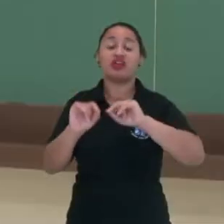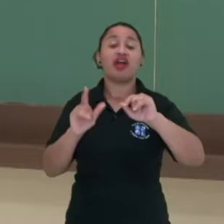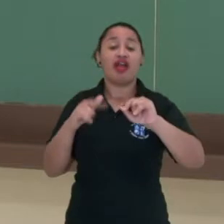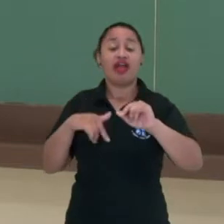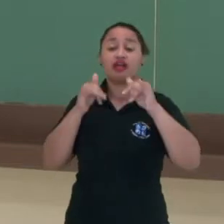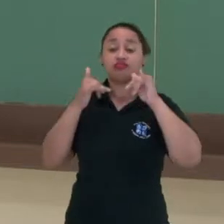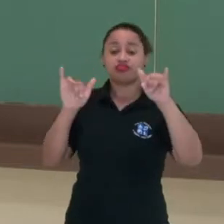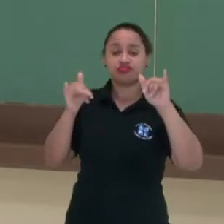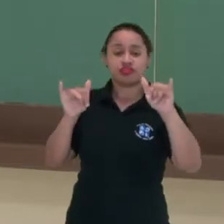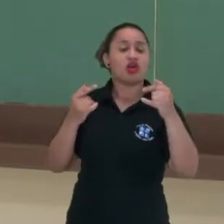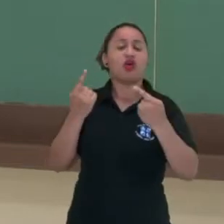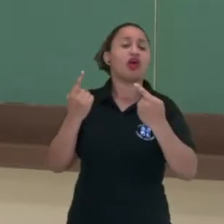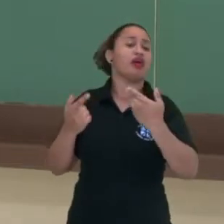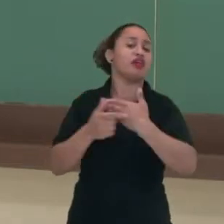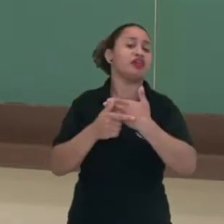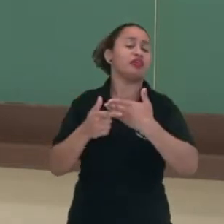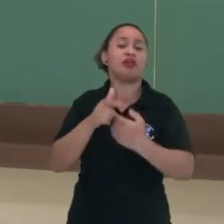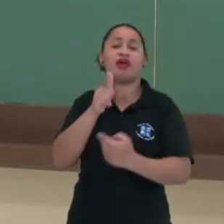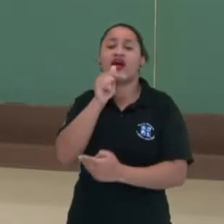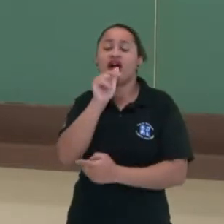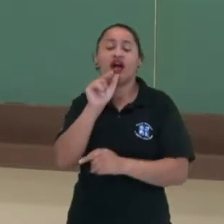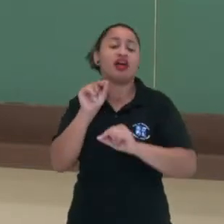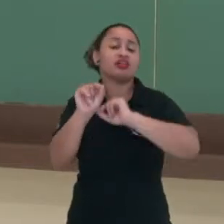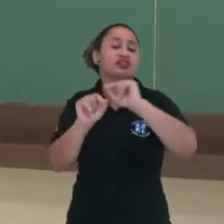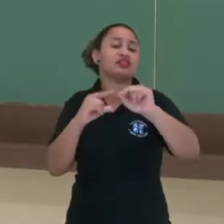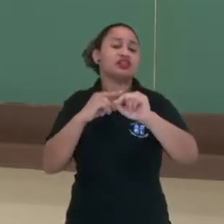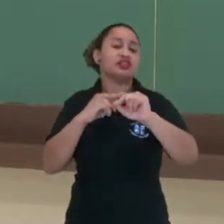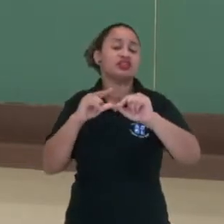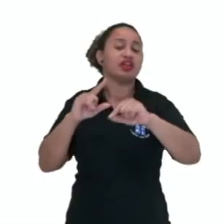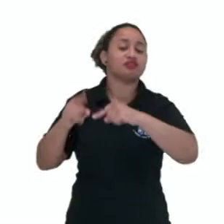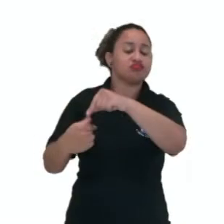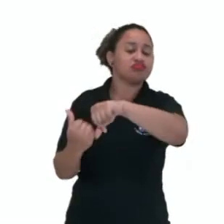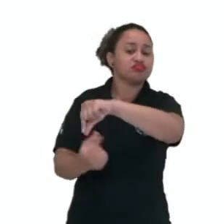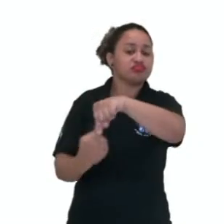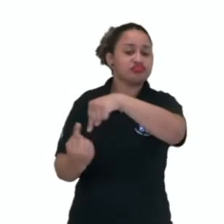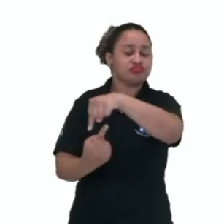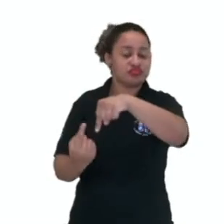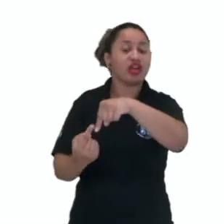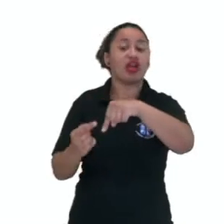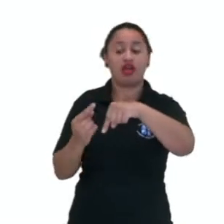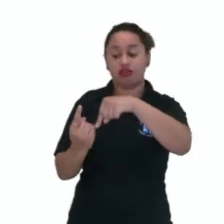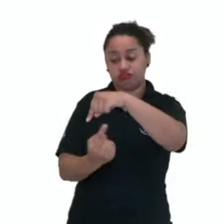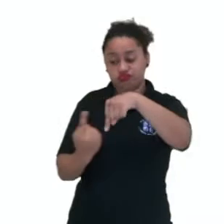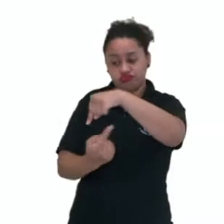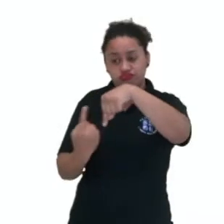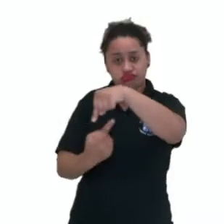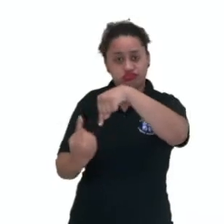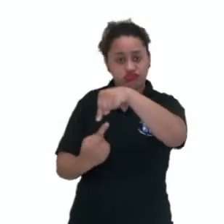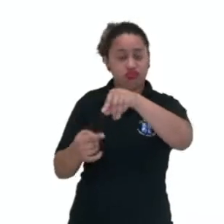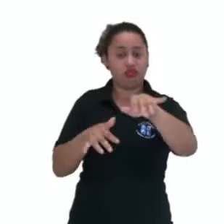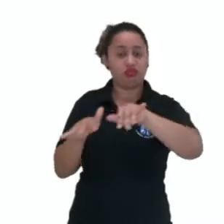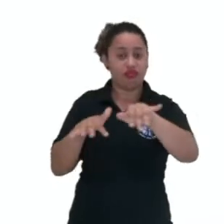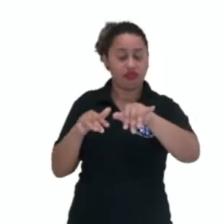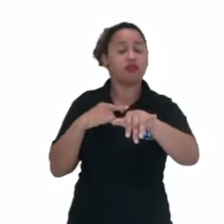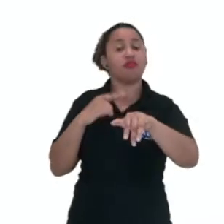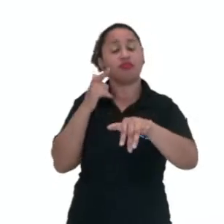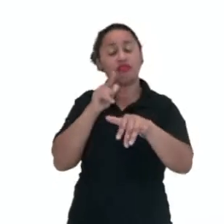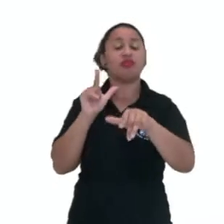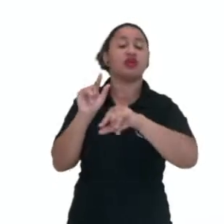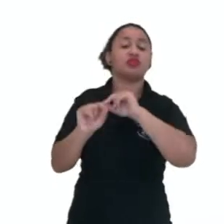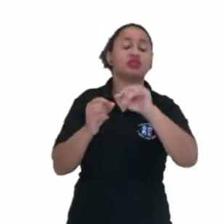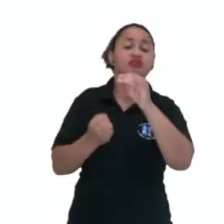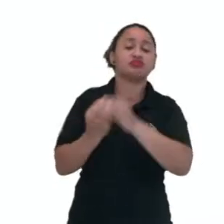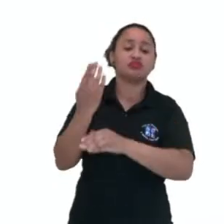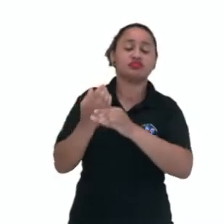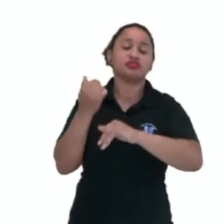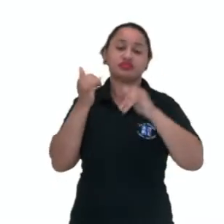elétrica. Qual que é a função da água dentro da turbina? É movimentar a turbina para produzir